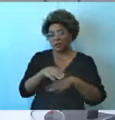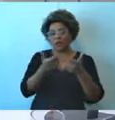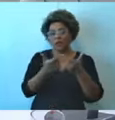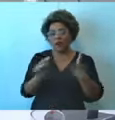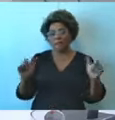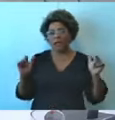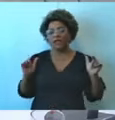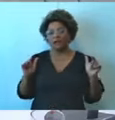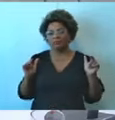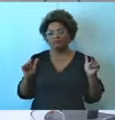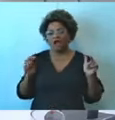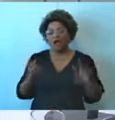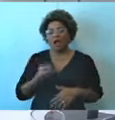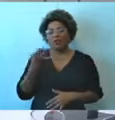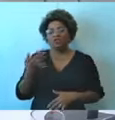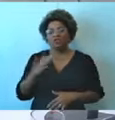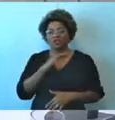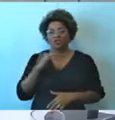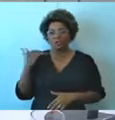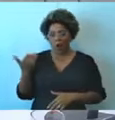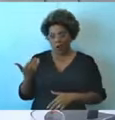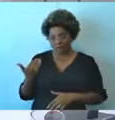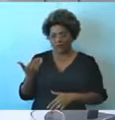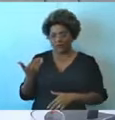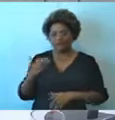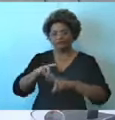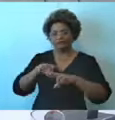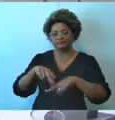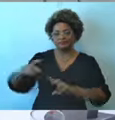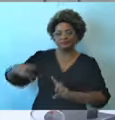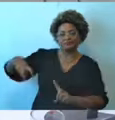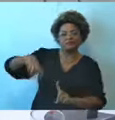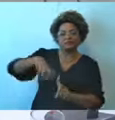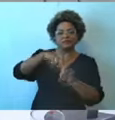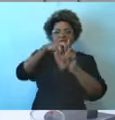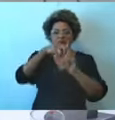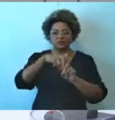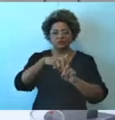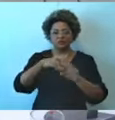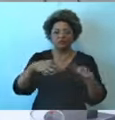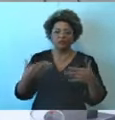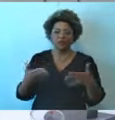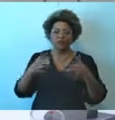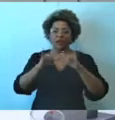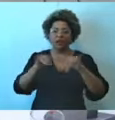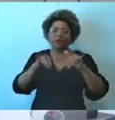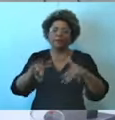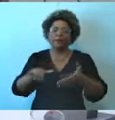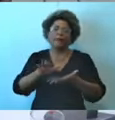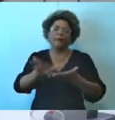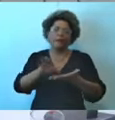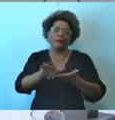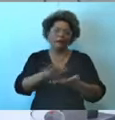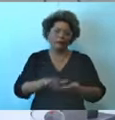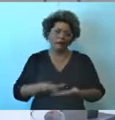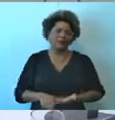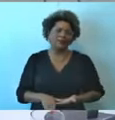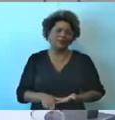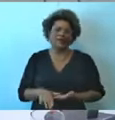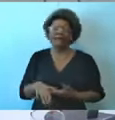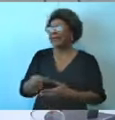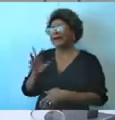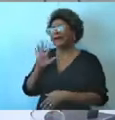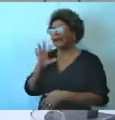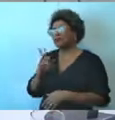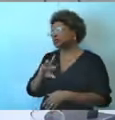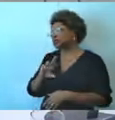cada ano, e as campanhas educativas também cada vez se gasta mais, então não vejo essa como sendo a resposta do problema que a gente está